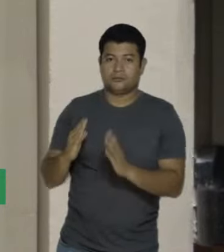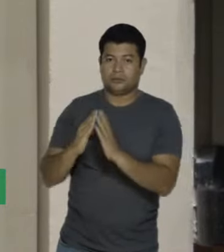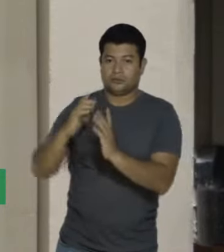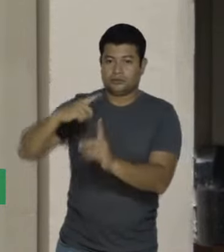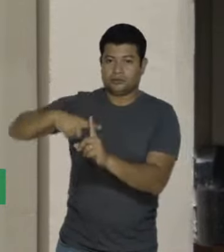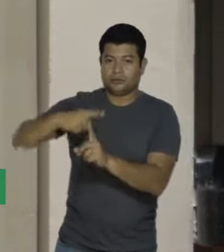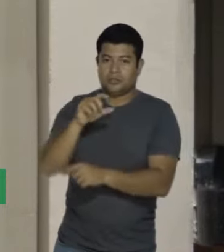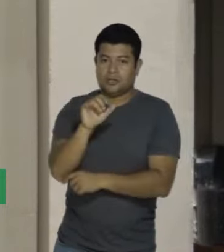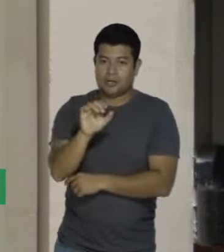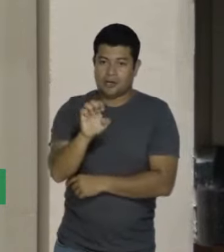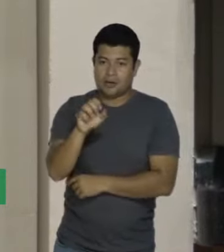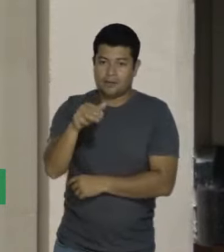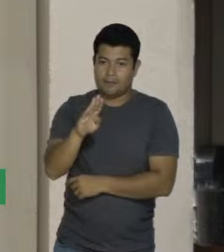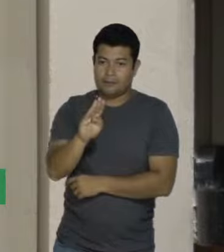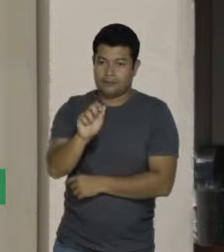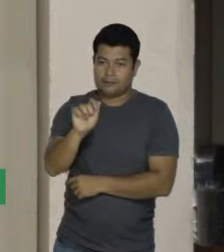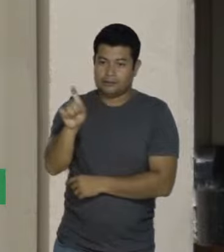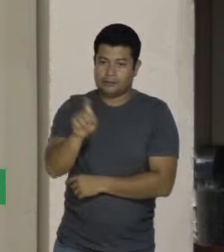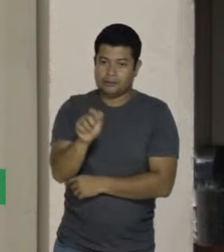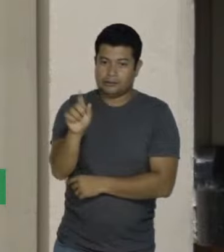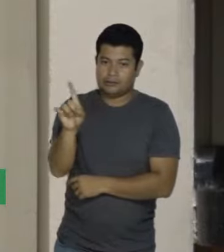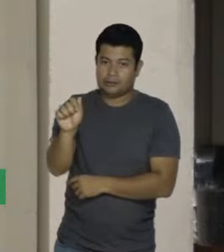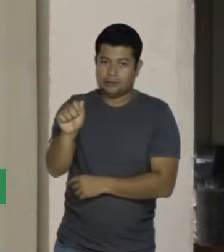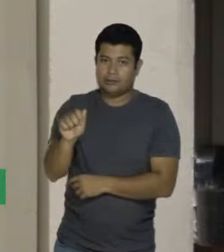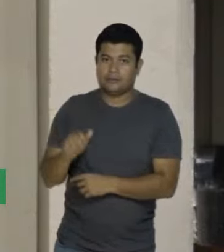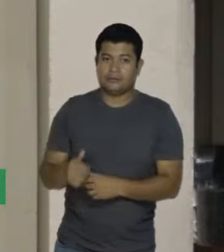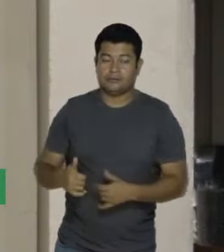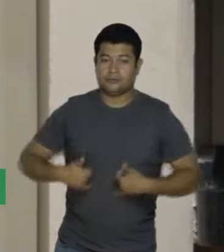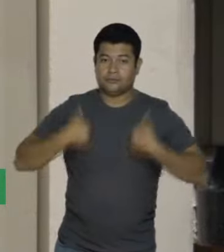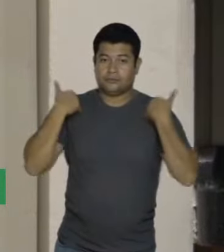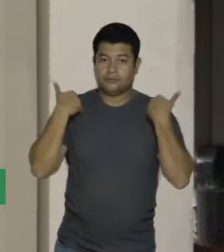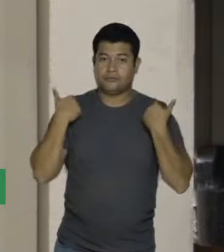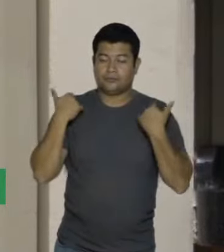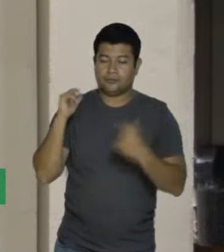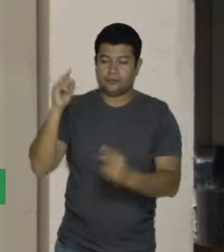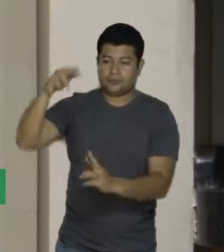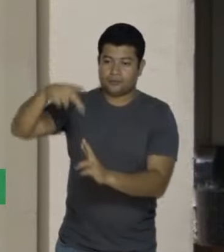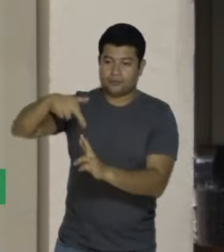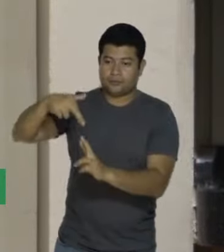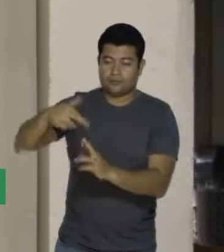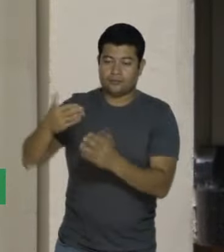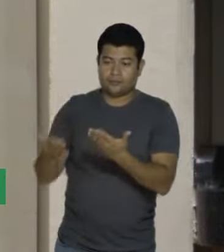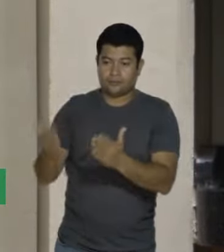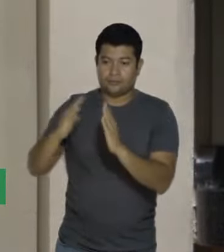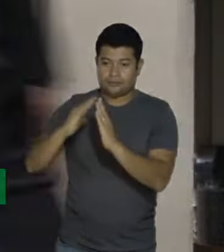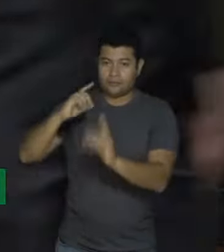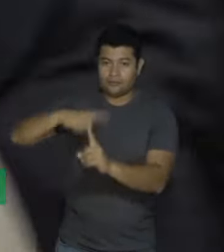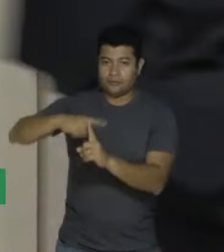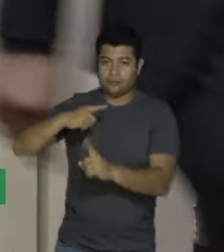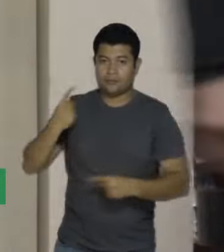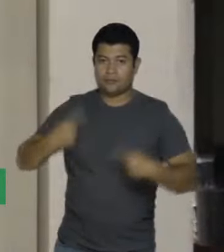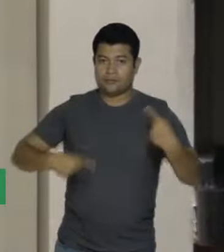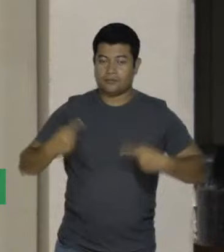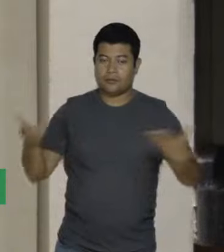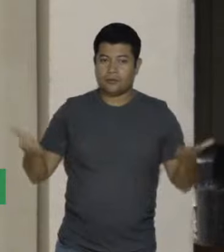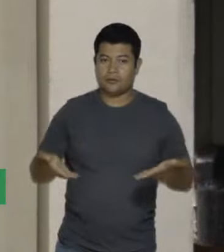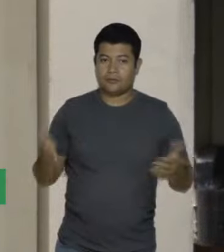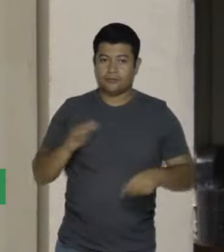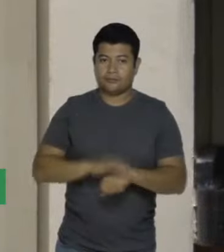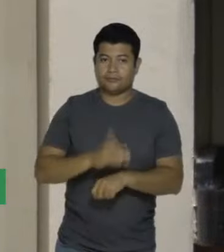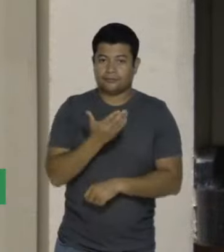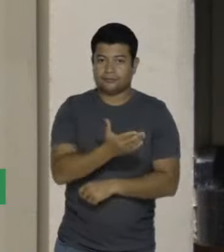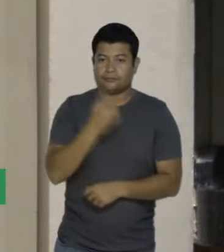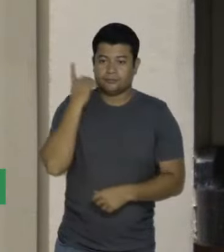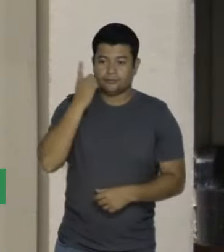Baixada do Reino de Deus pela passagem do aniversário da referida entidade em discussão com a palavra o autor Deputado